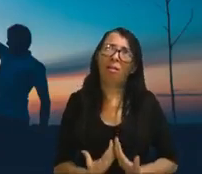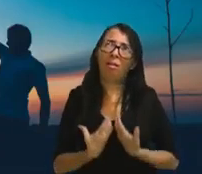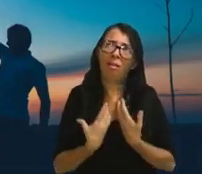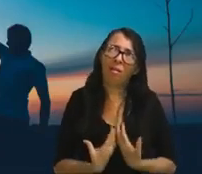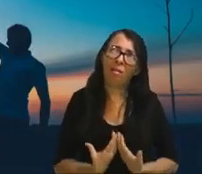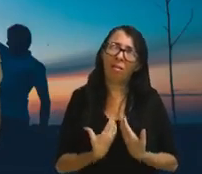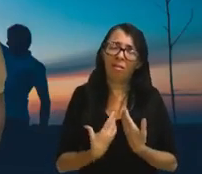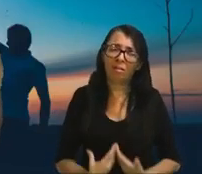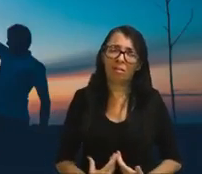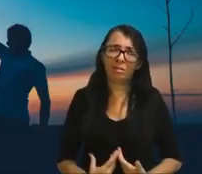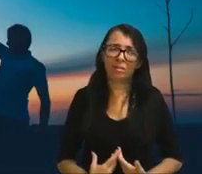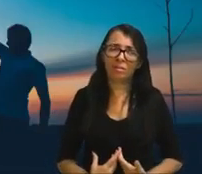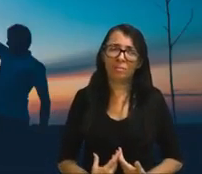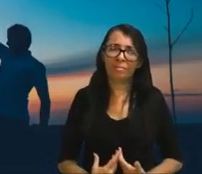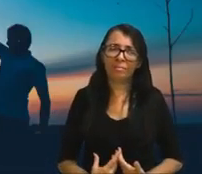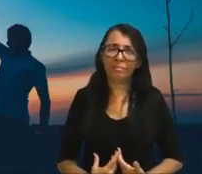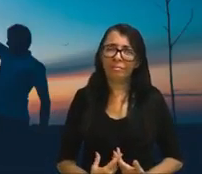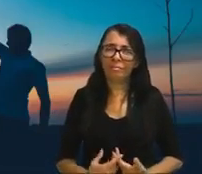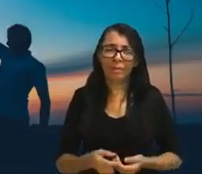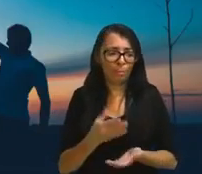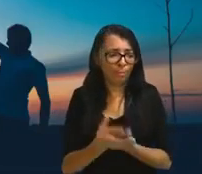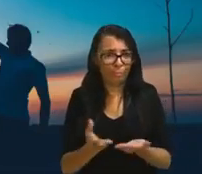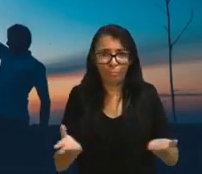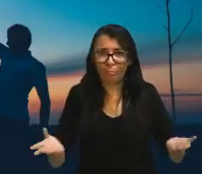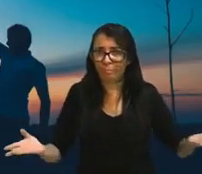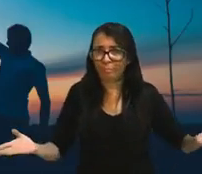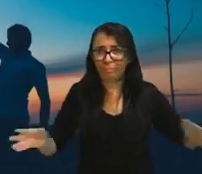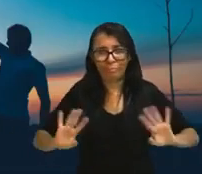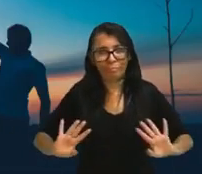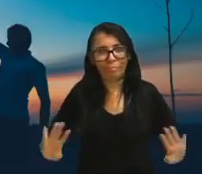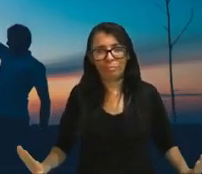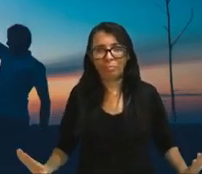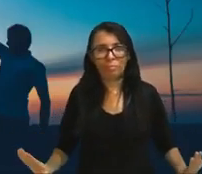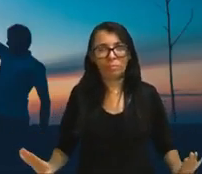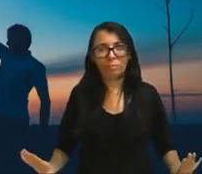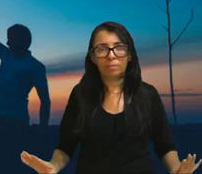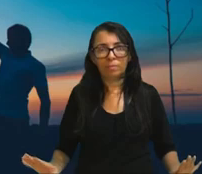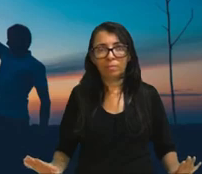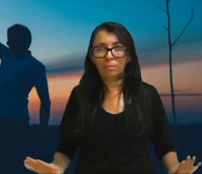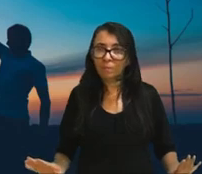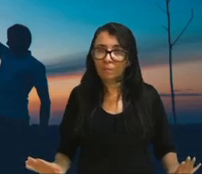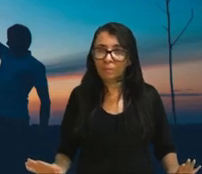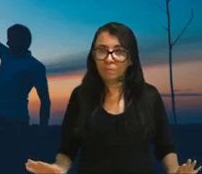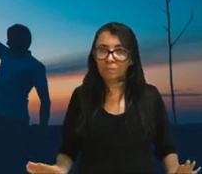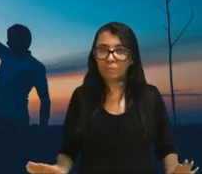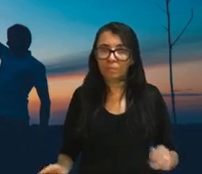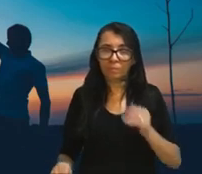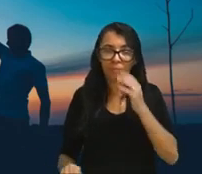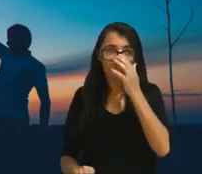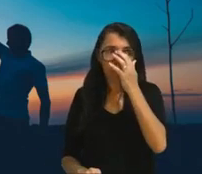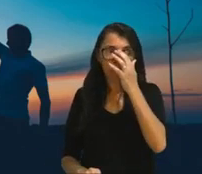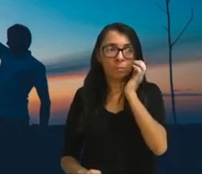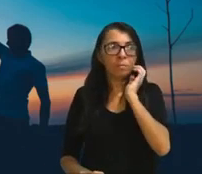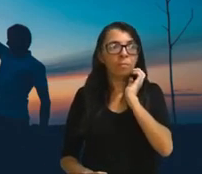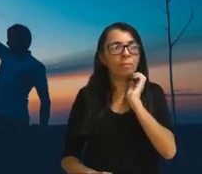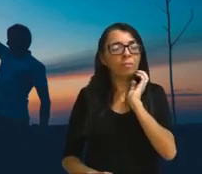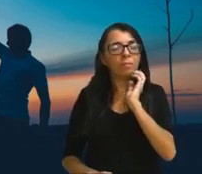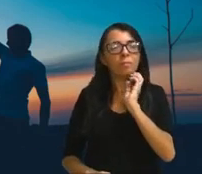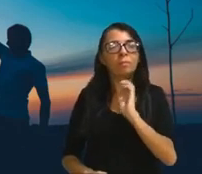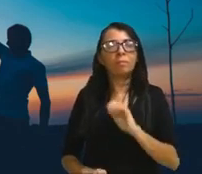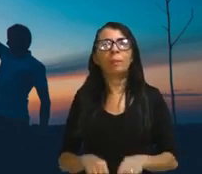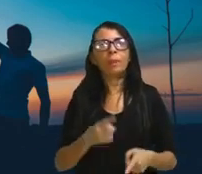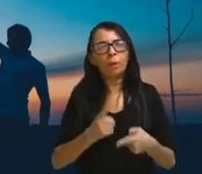é desgastante o trabalho e não vai chegar a lugar nenhum, porque é o Senhor que tem que ser o